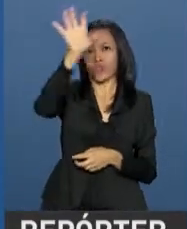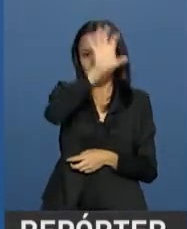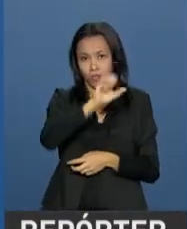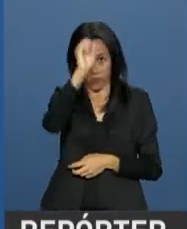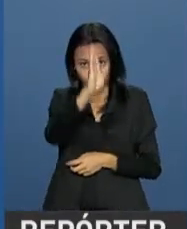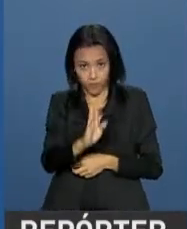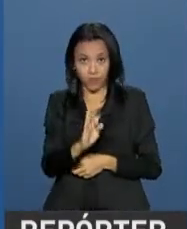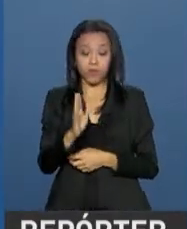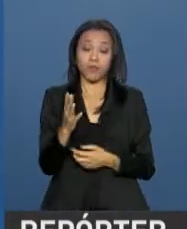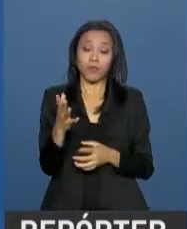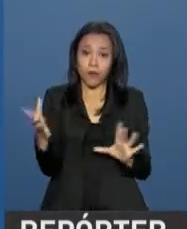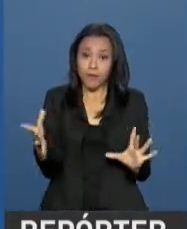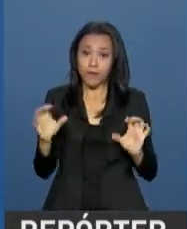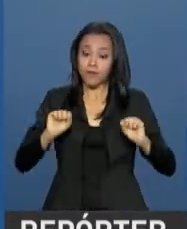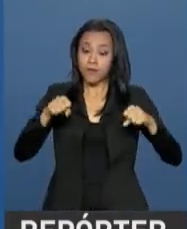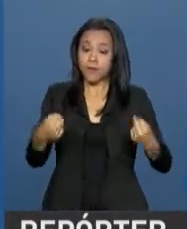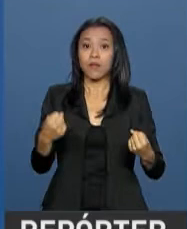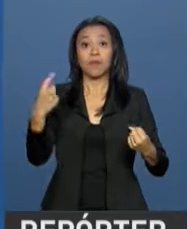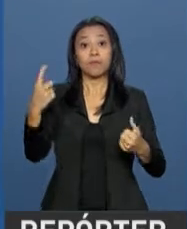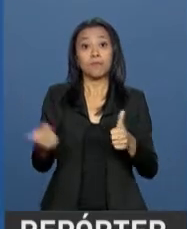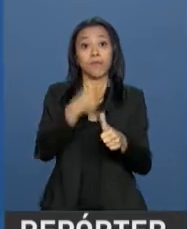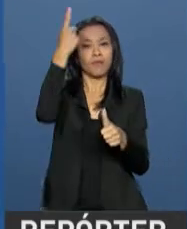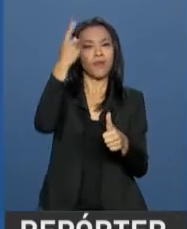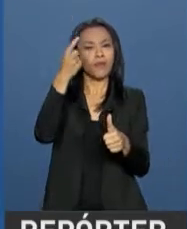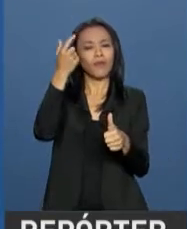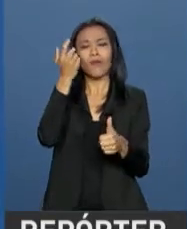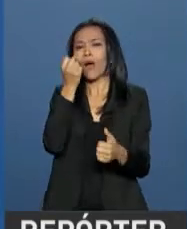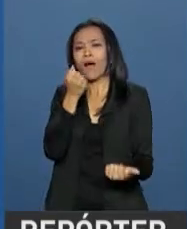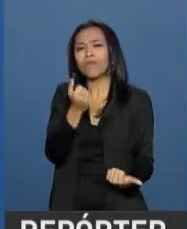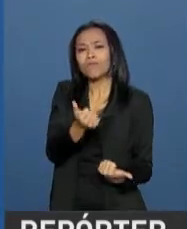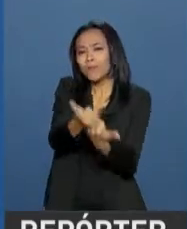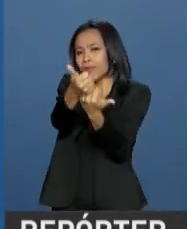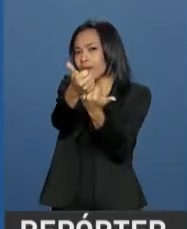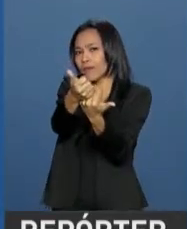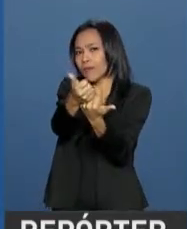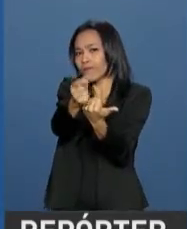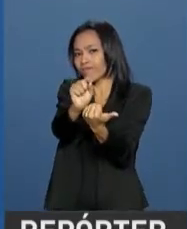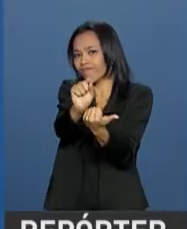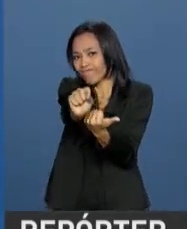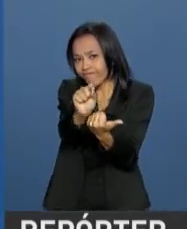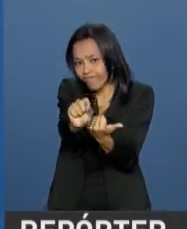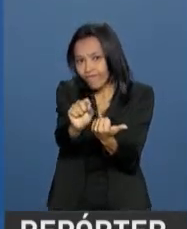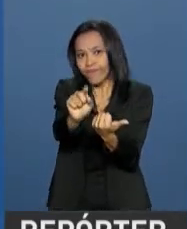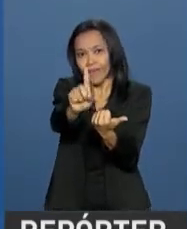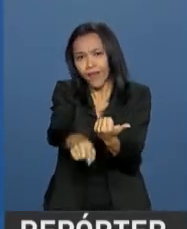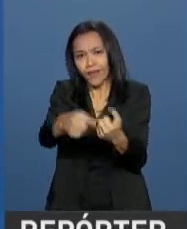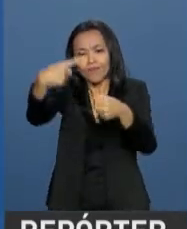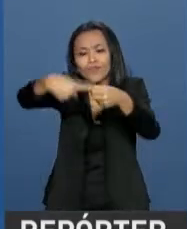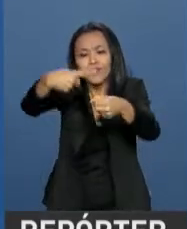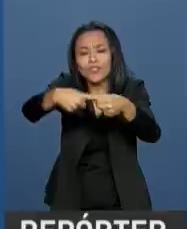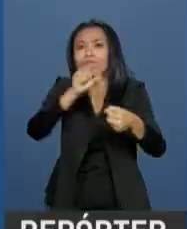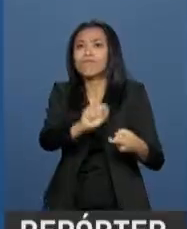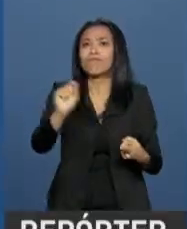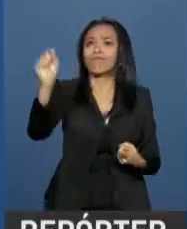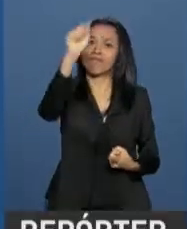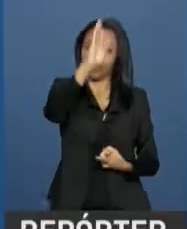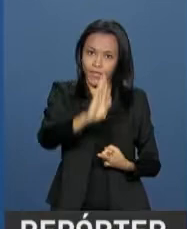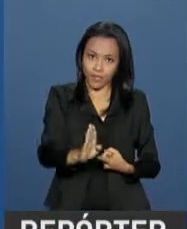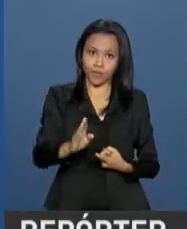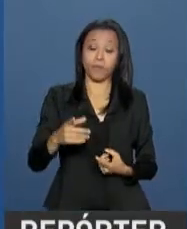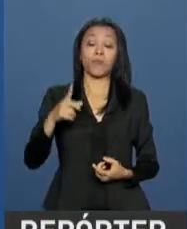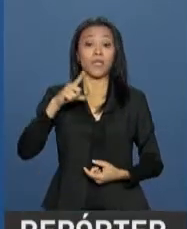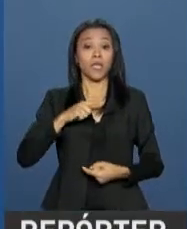temos que partir do seu conto inaugural do seu ponto inicial que é precisamente o município brasileiro temos um